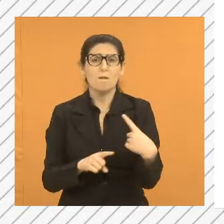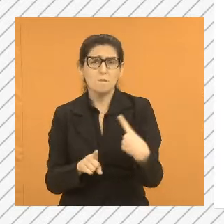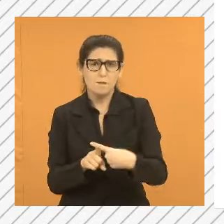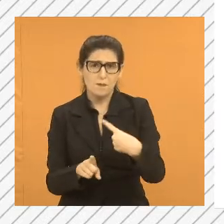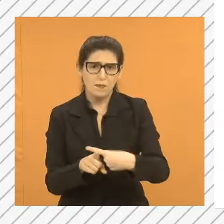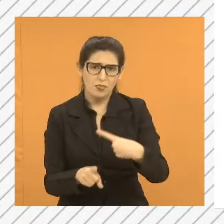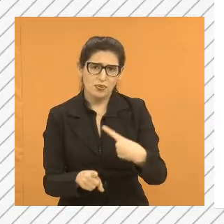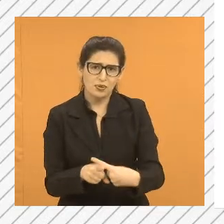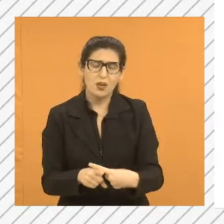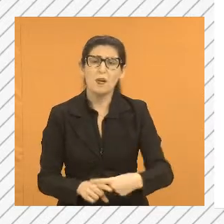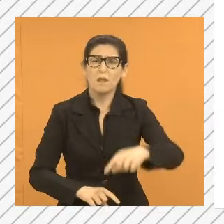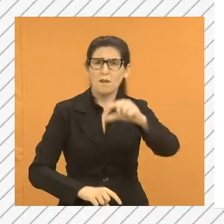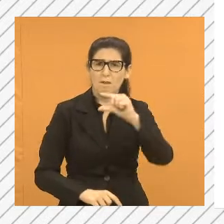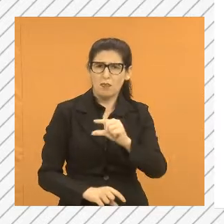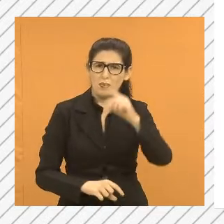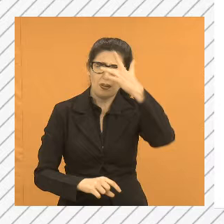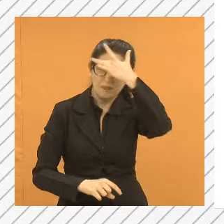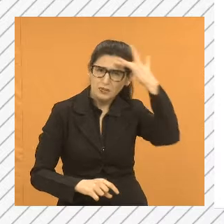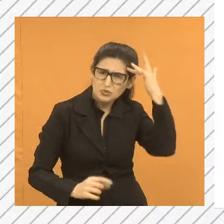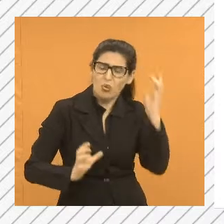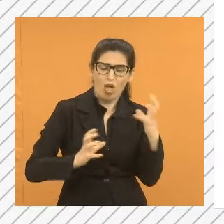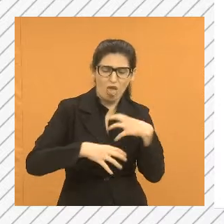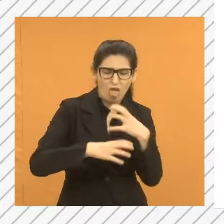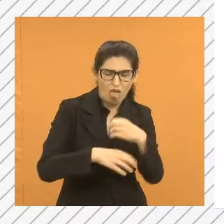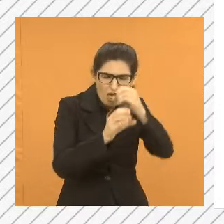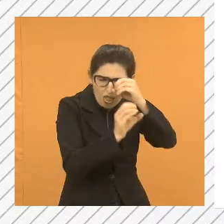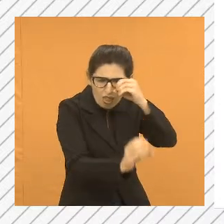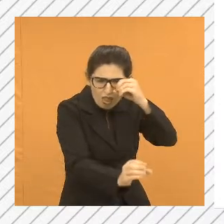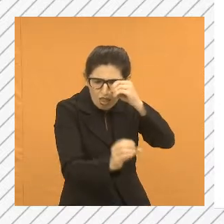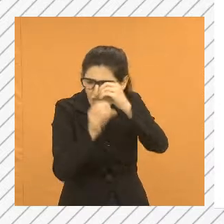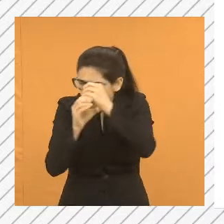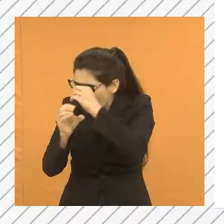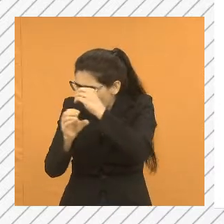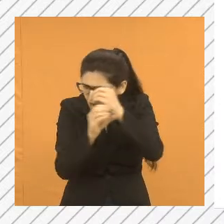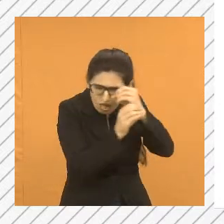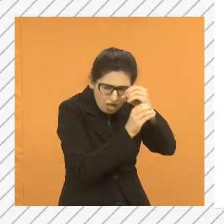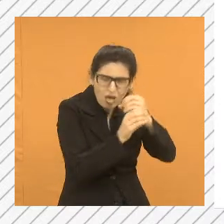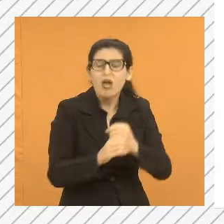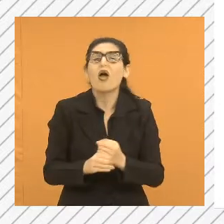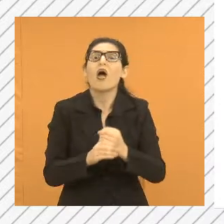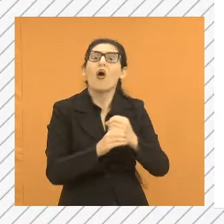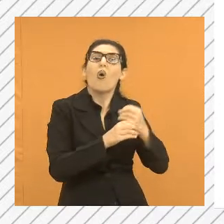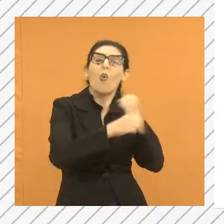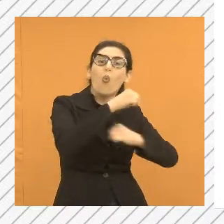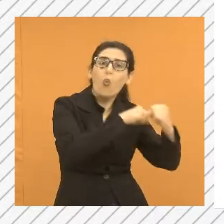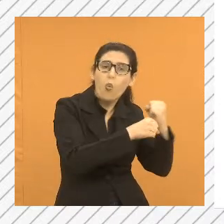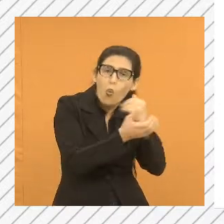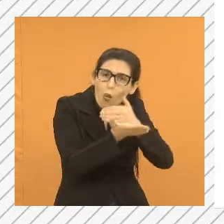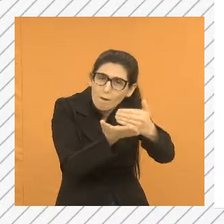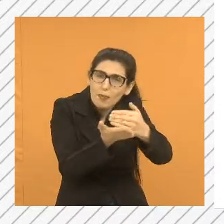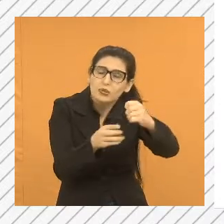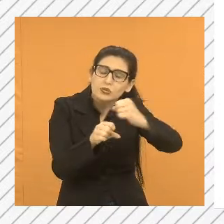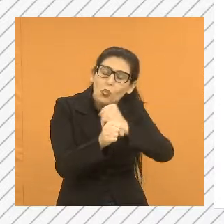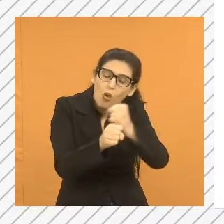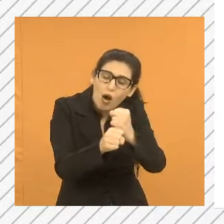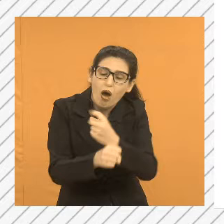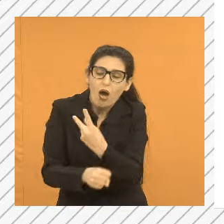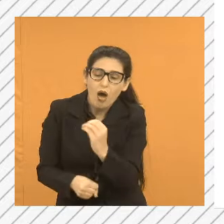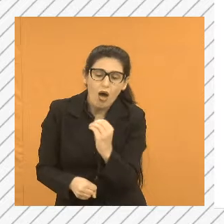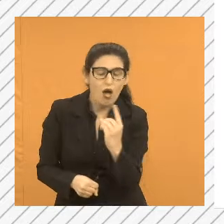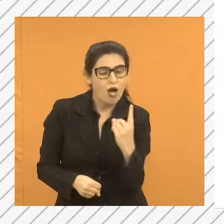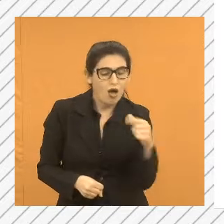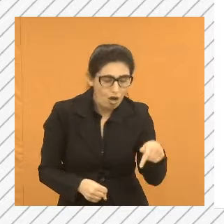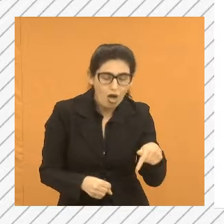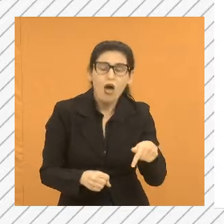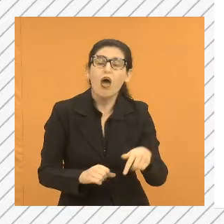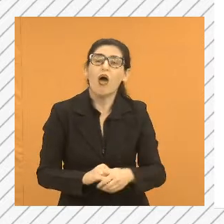do déficit no atendimento do laboratório logo no início de 2017. Tivemos um aumento